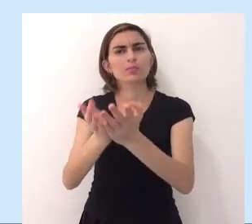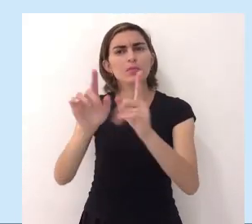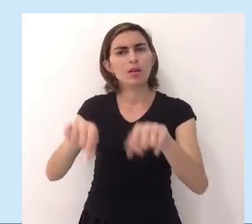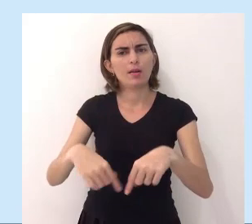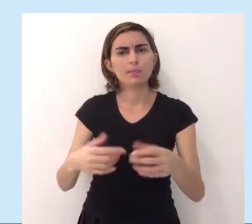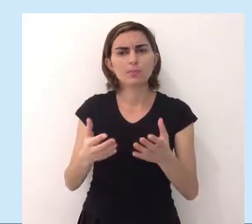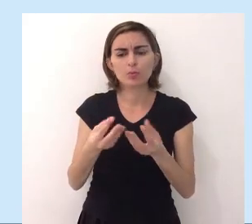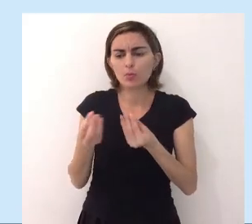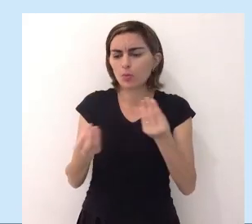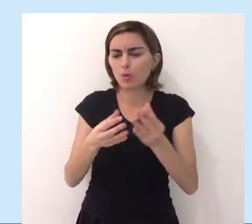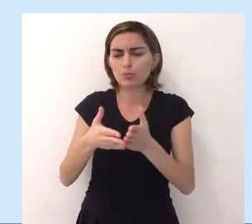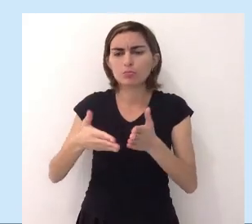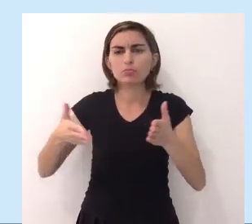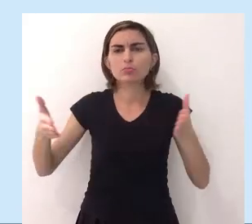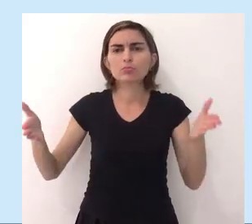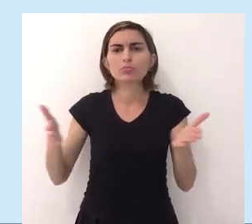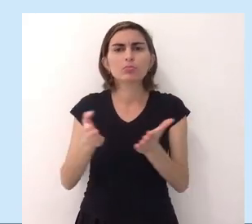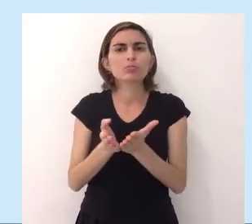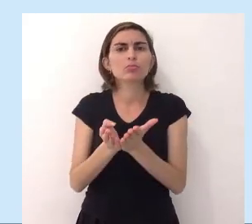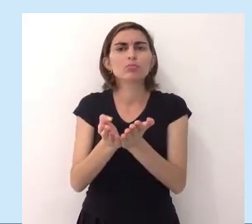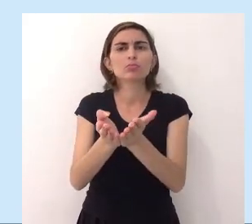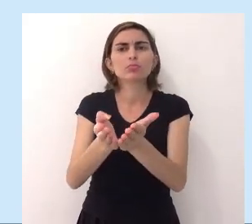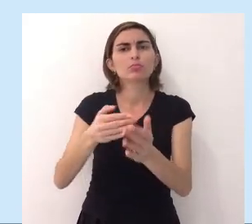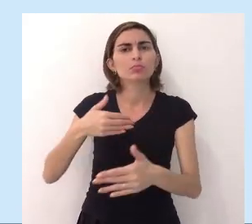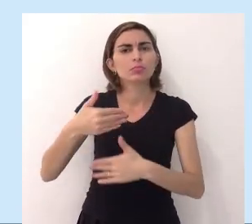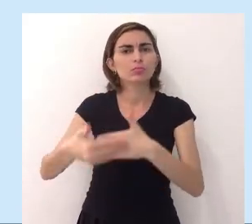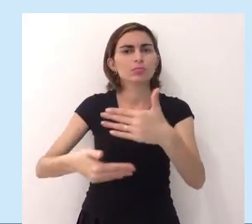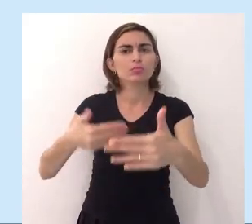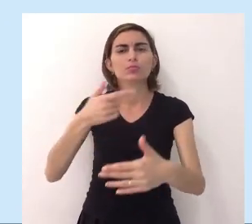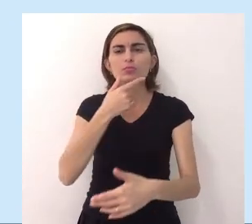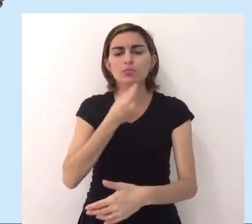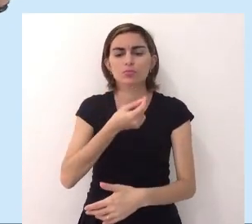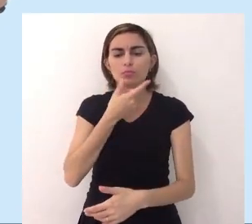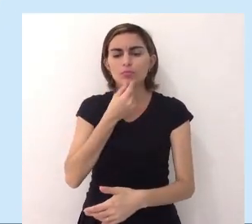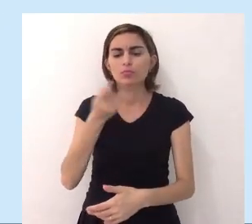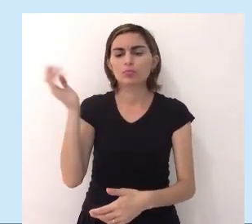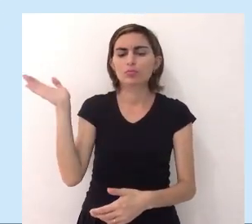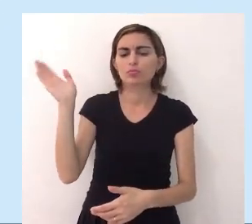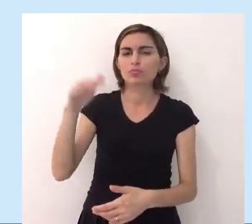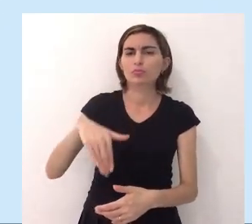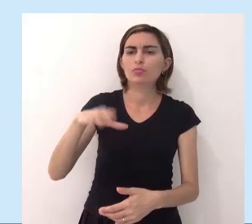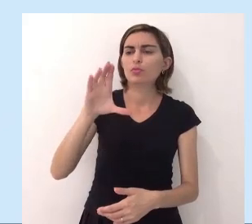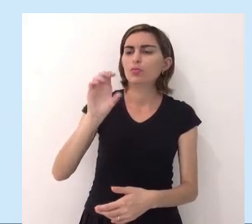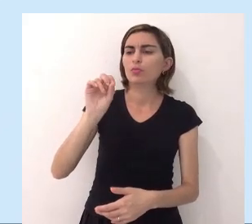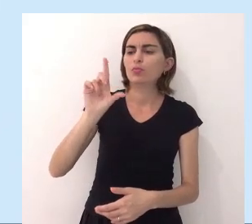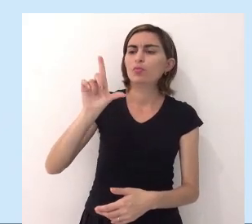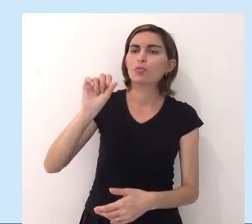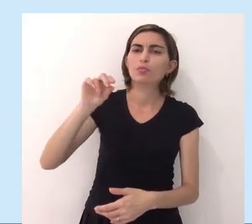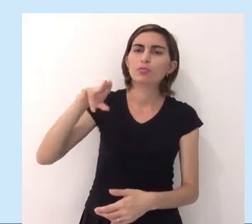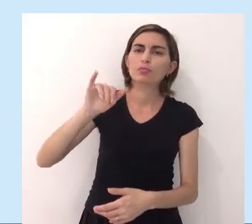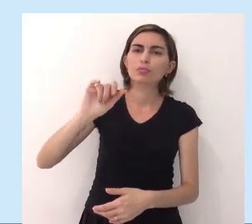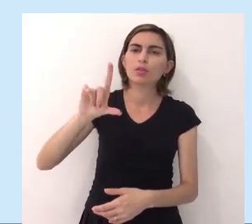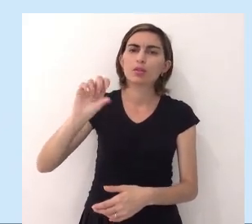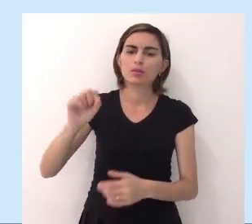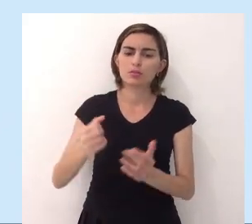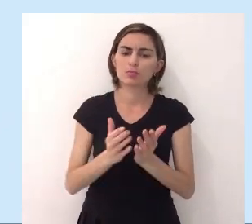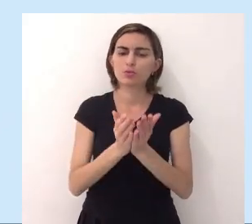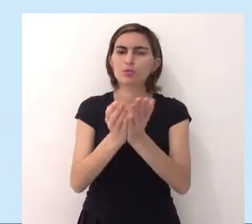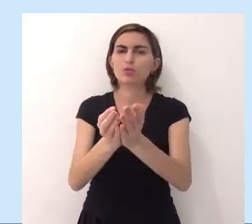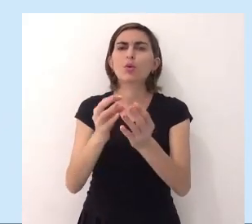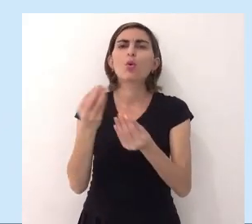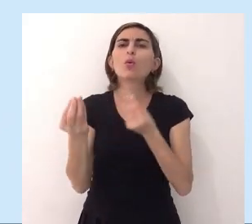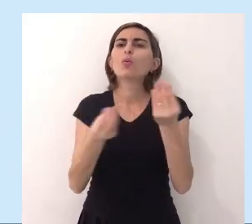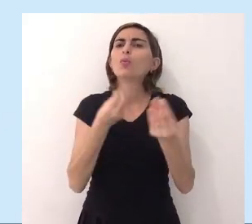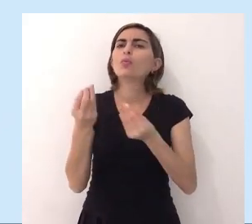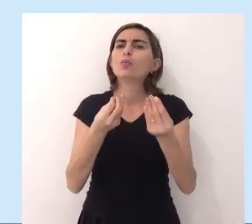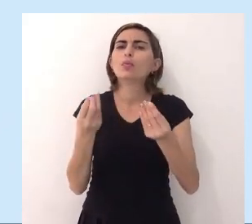as embarcações, né? A gente falou aí do processo, né, que os homens vinham, né, no colonialismo com as suas embarcações, mas